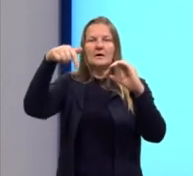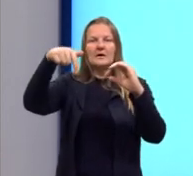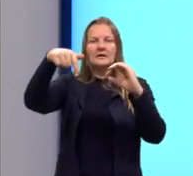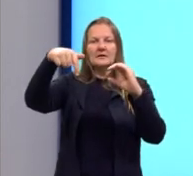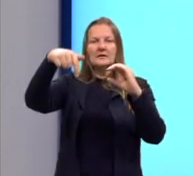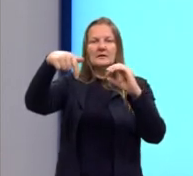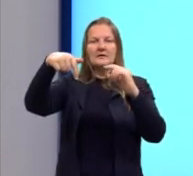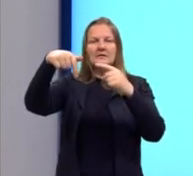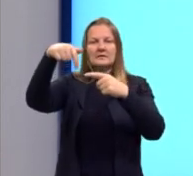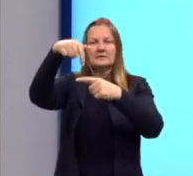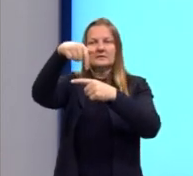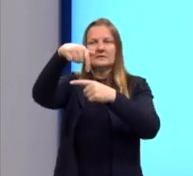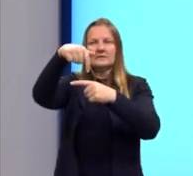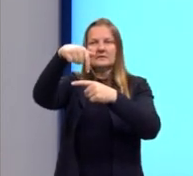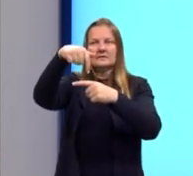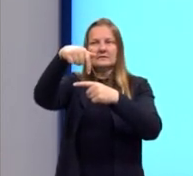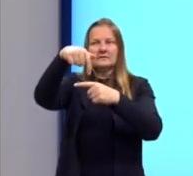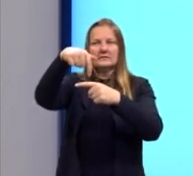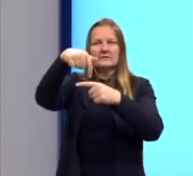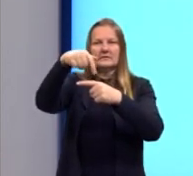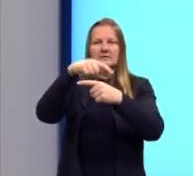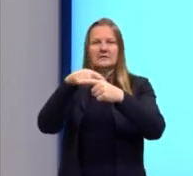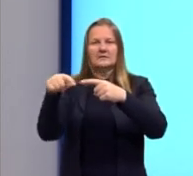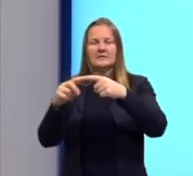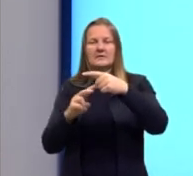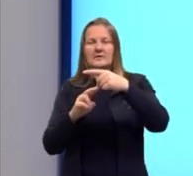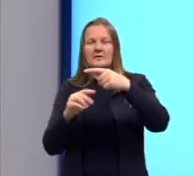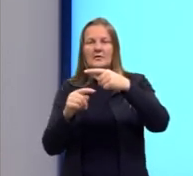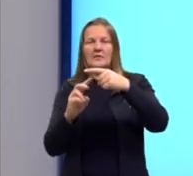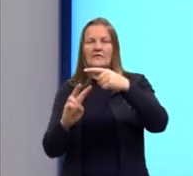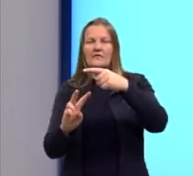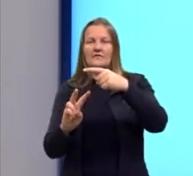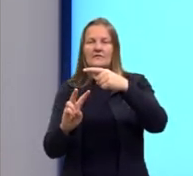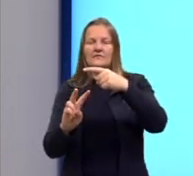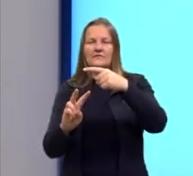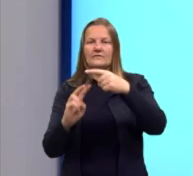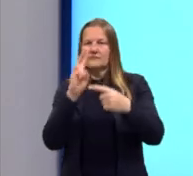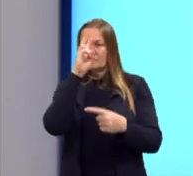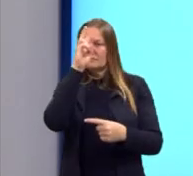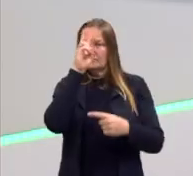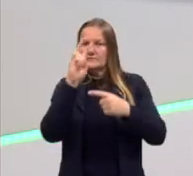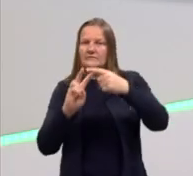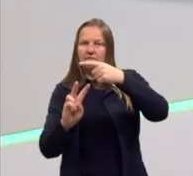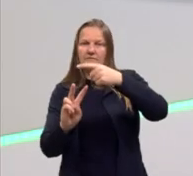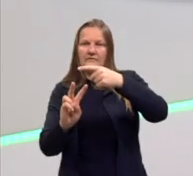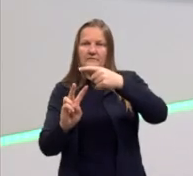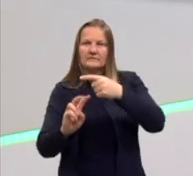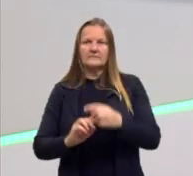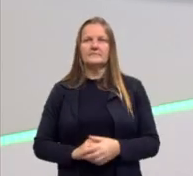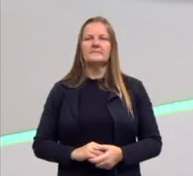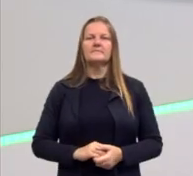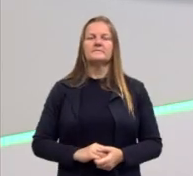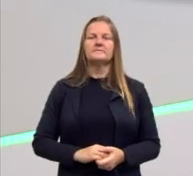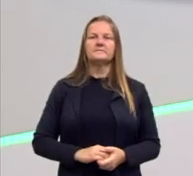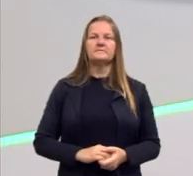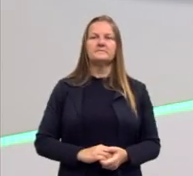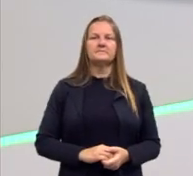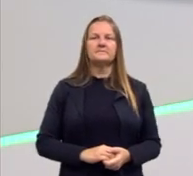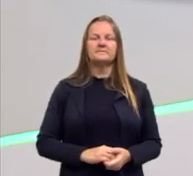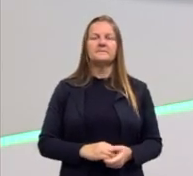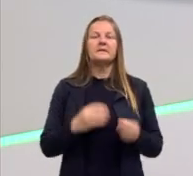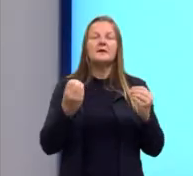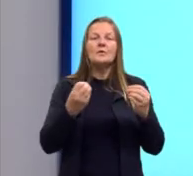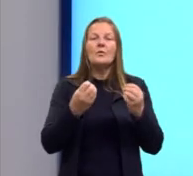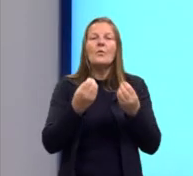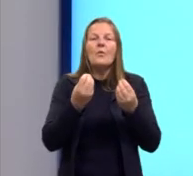capa é igual a carga dividido pela atenção Boa tarde